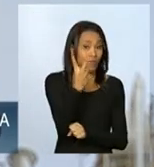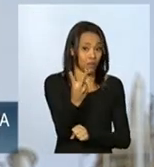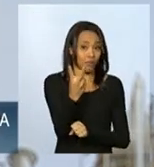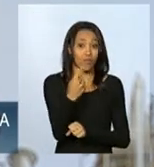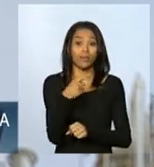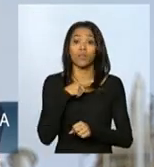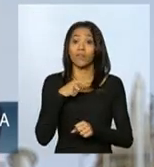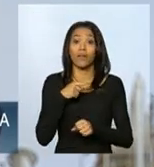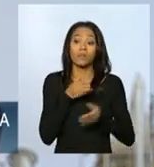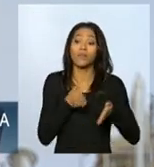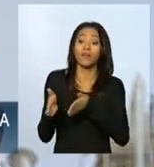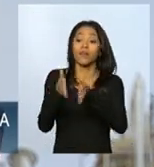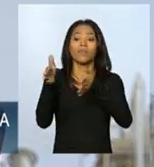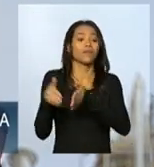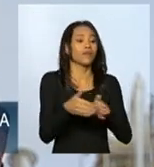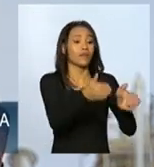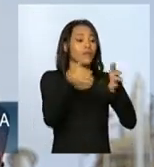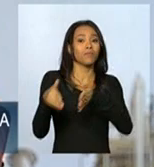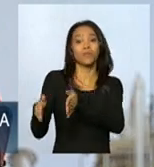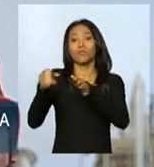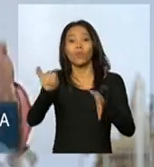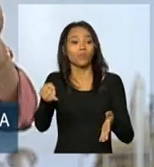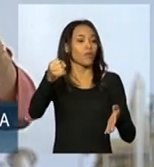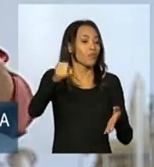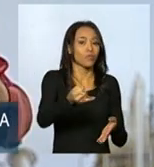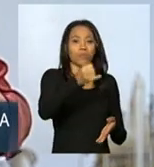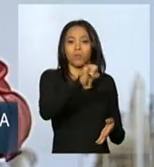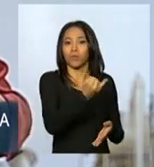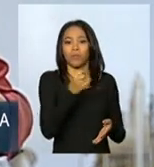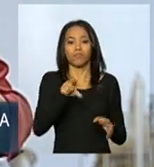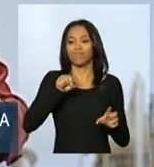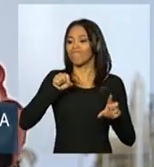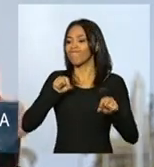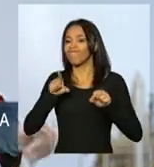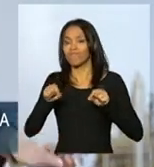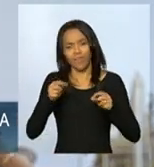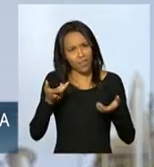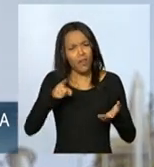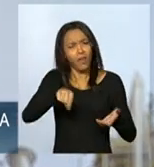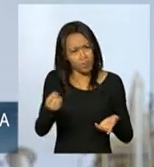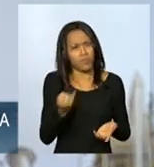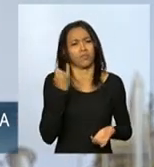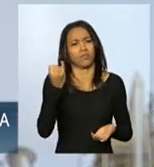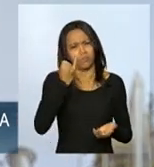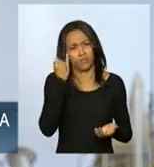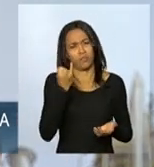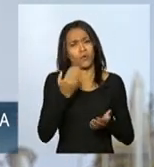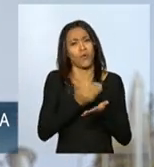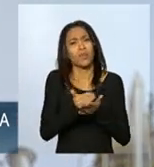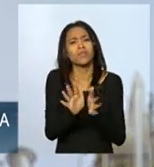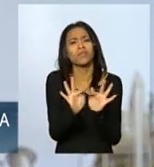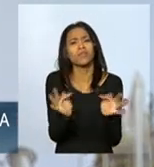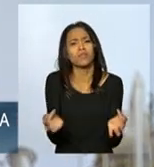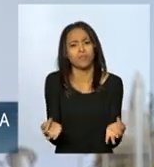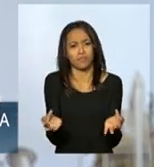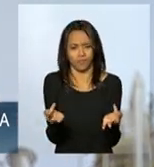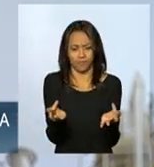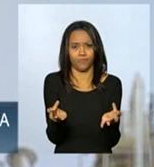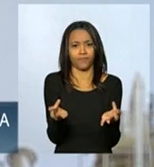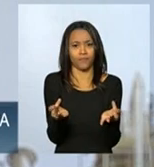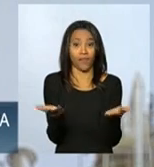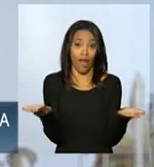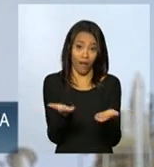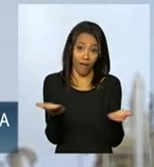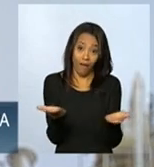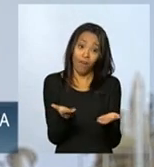caminho de oportunidades está sendo construído. E ele é muito importante, ele começa lá embaixo. Agora,